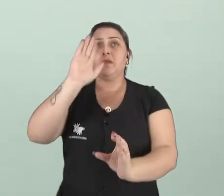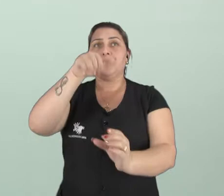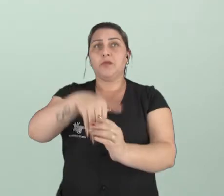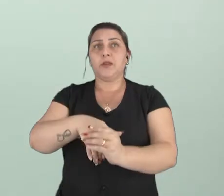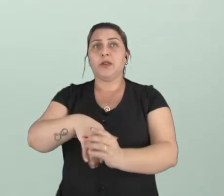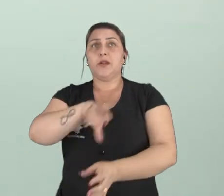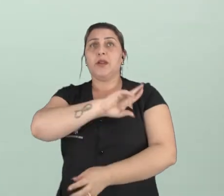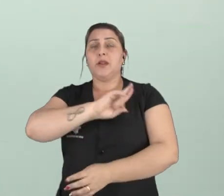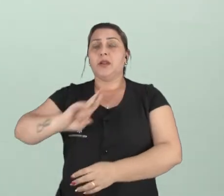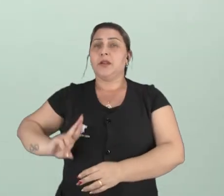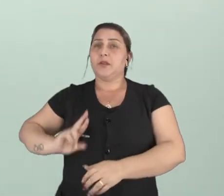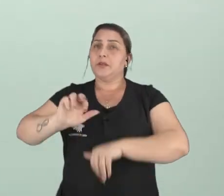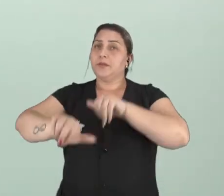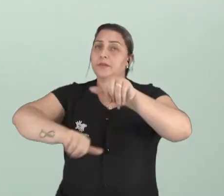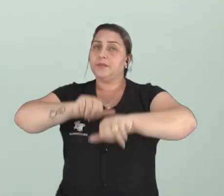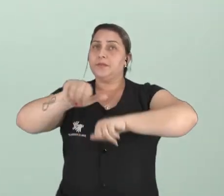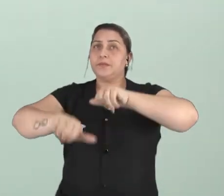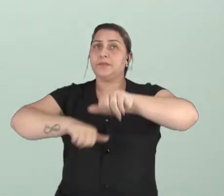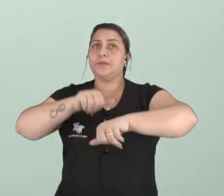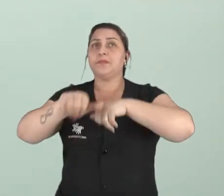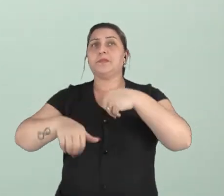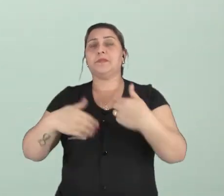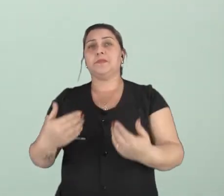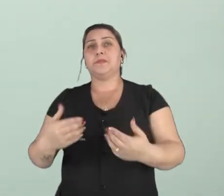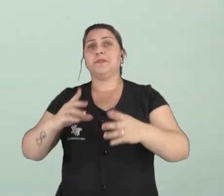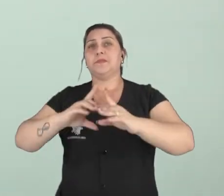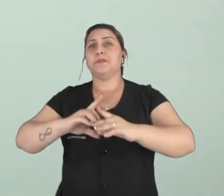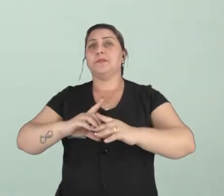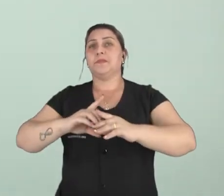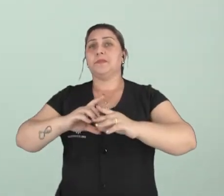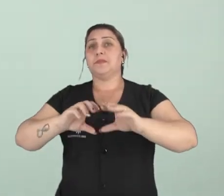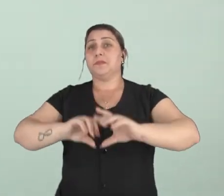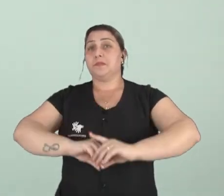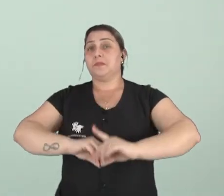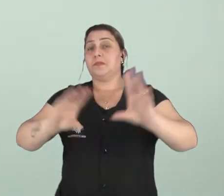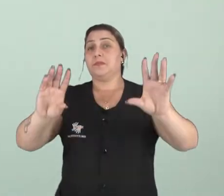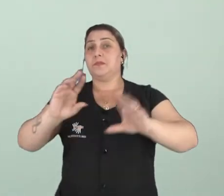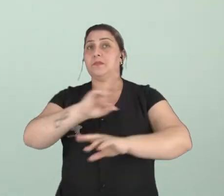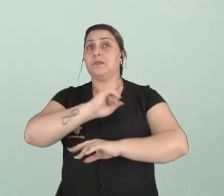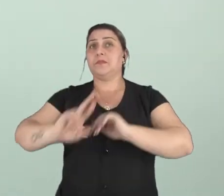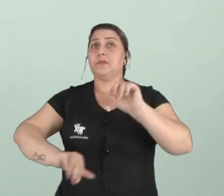para ser votante. E aí a gente vem com a proclamação da República, né, e essas